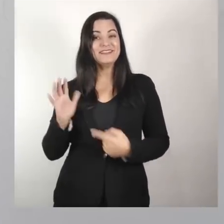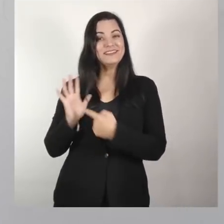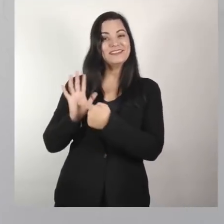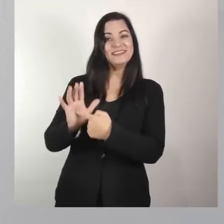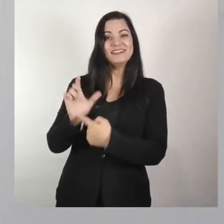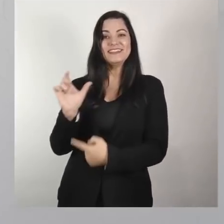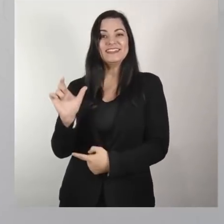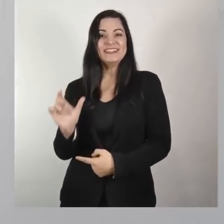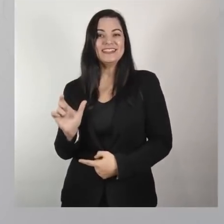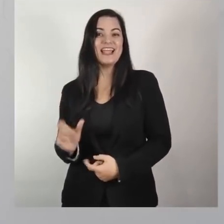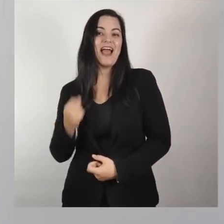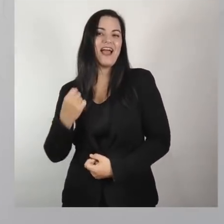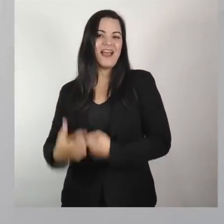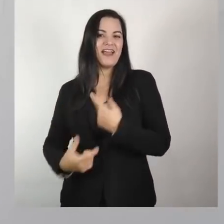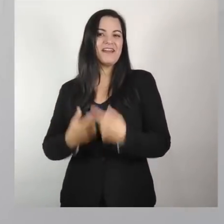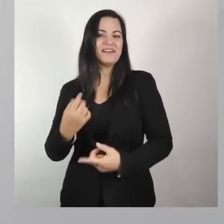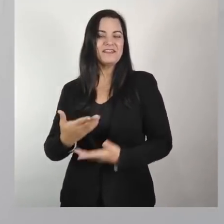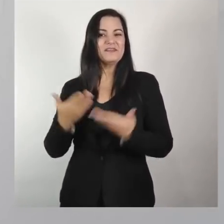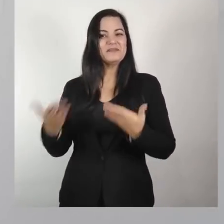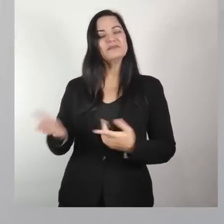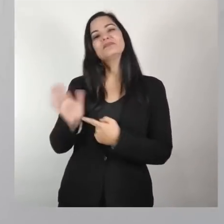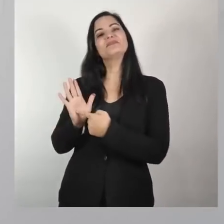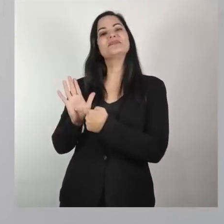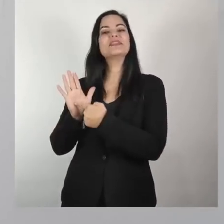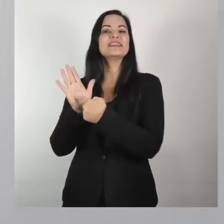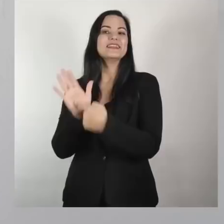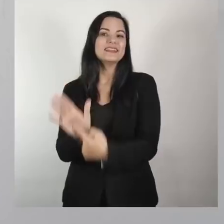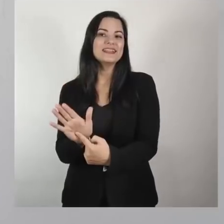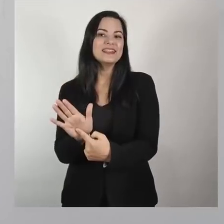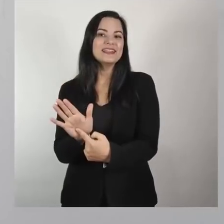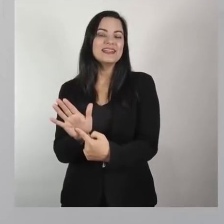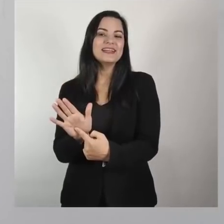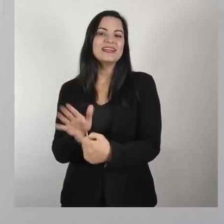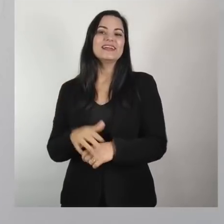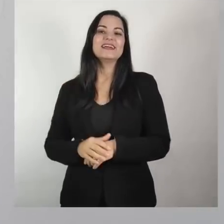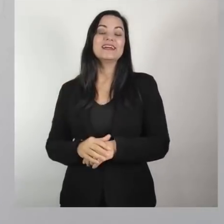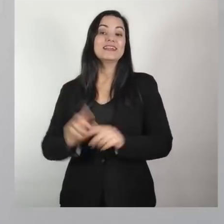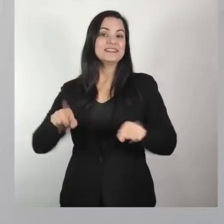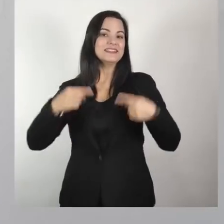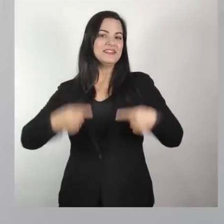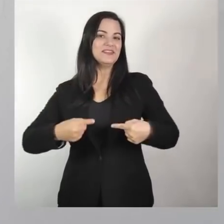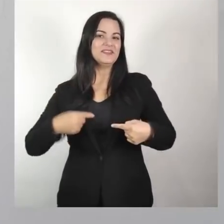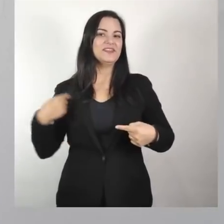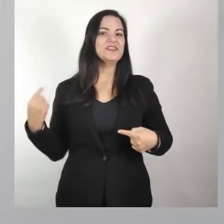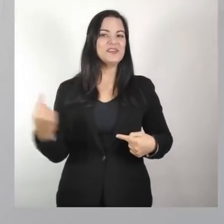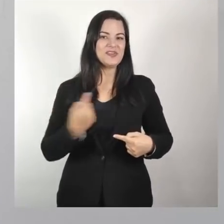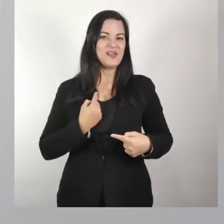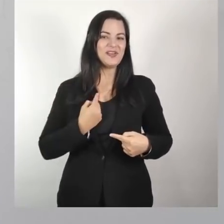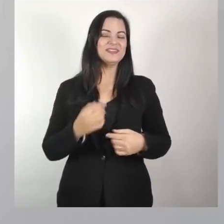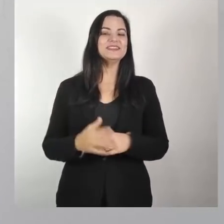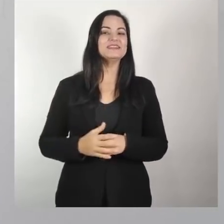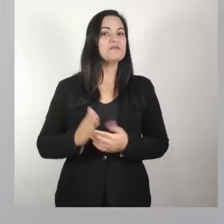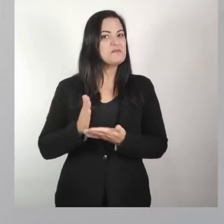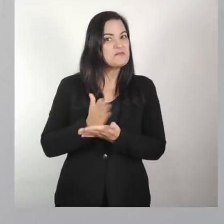algumas palavras aqui para compor uma das partes do nosso desafio. É uma lista